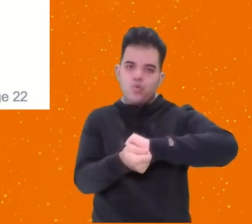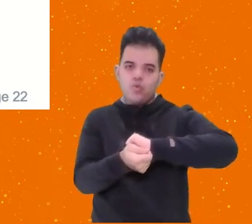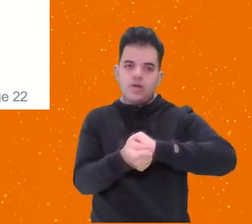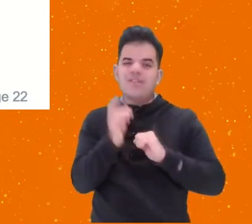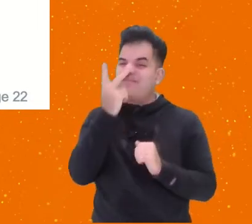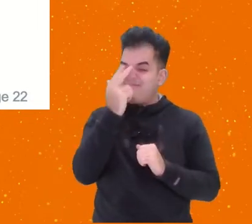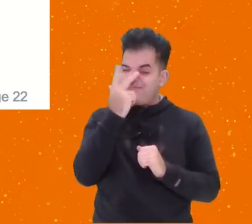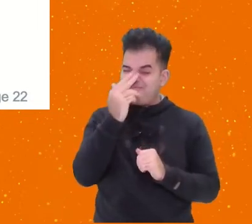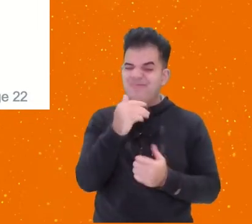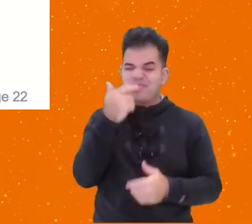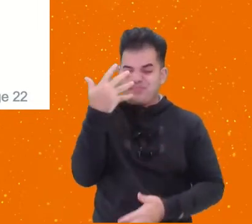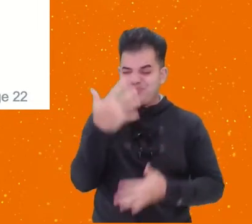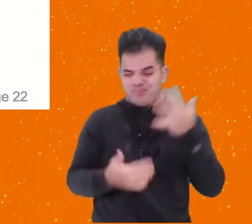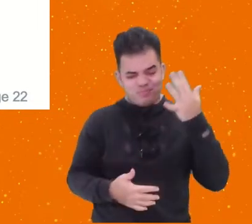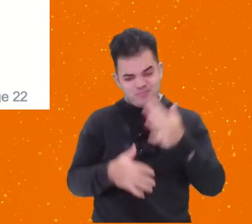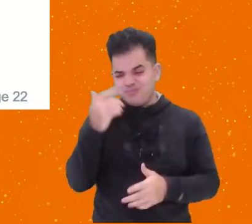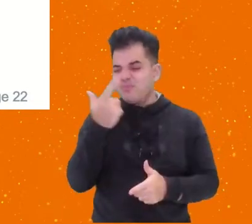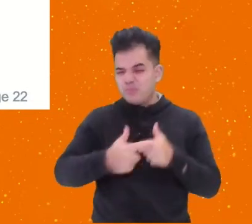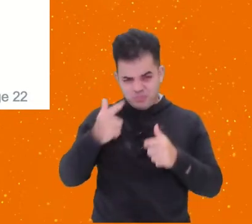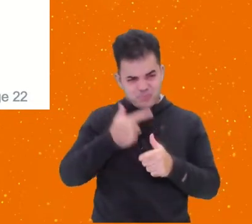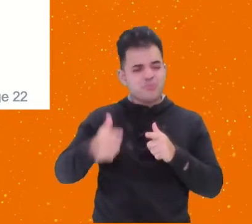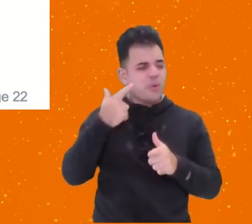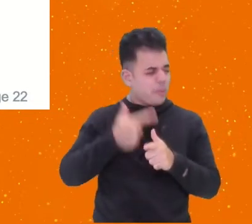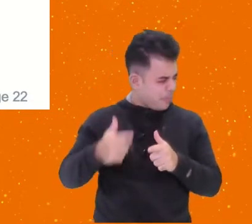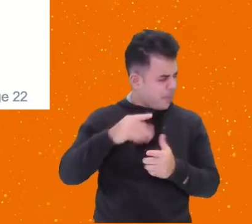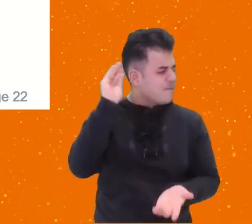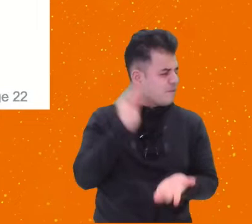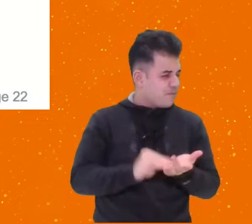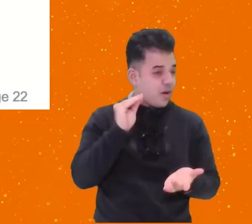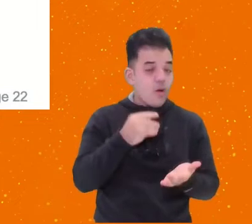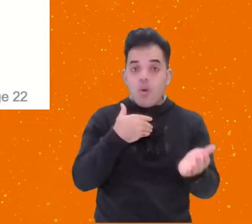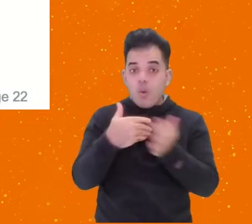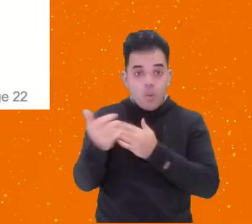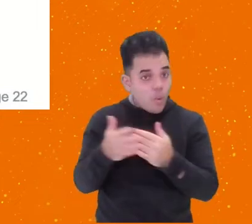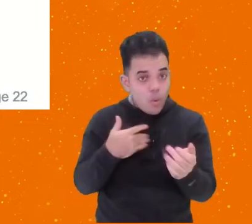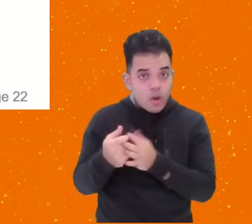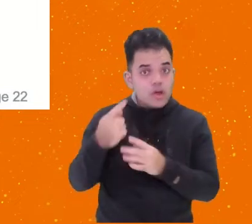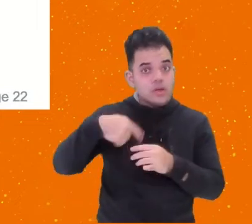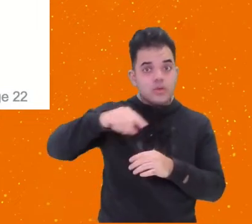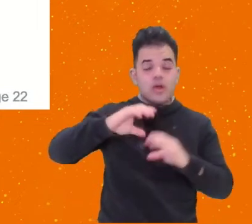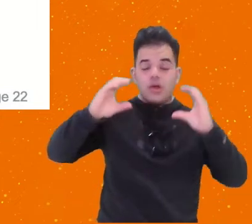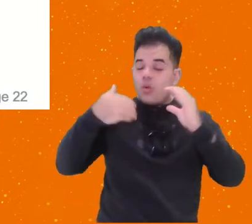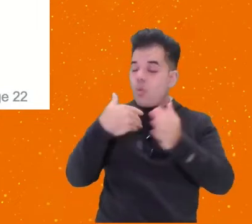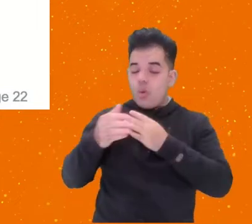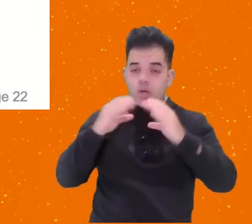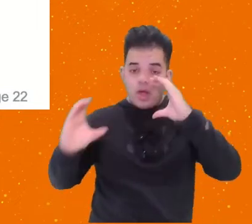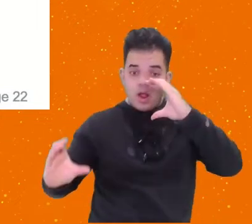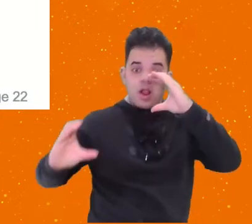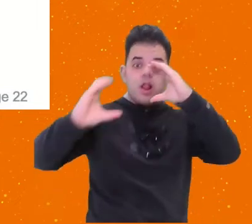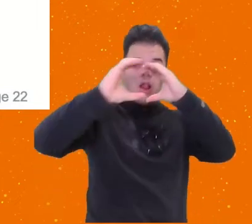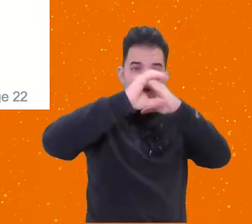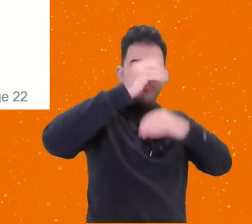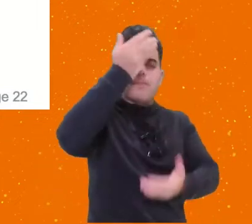buraco. Eu gosto de falar essa palavra assim, buraco, porque qualquer coisa que a gente põe na frente de ótica, já vai